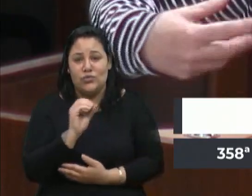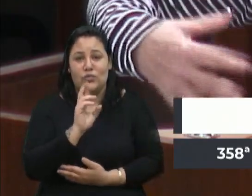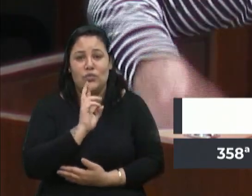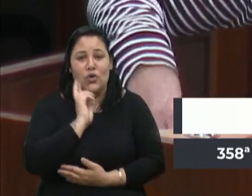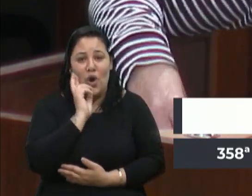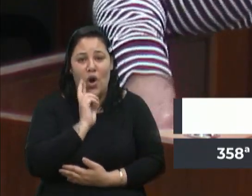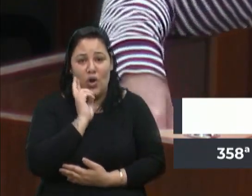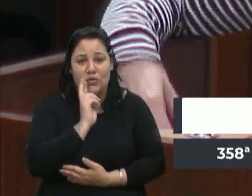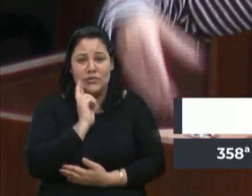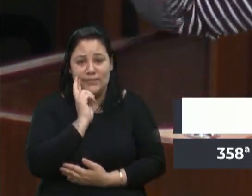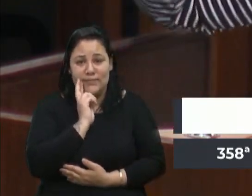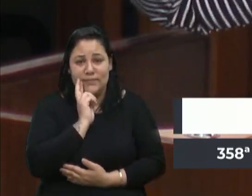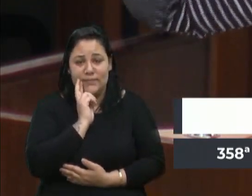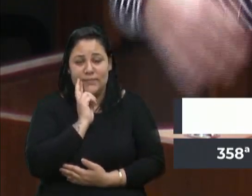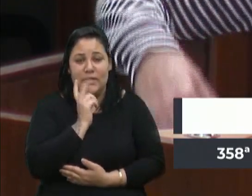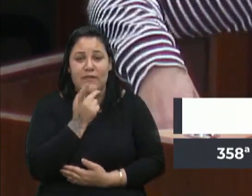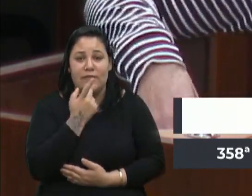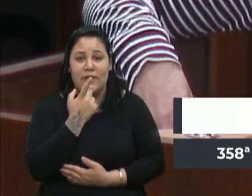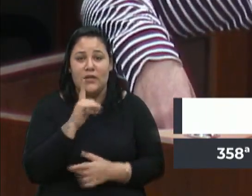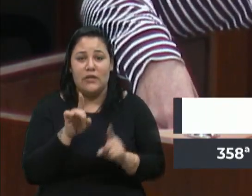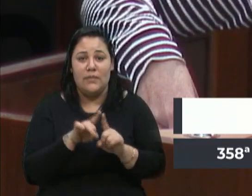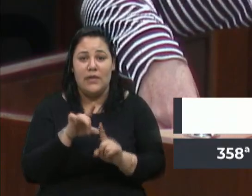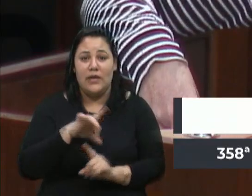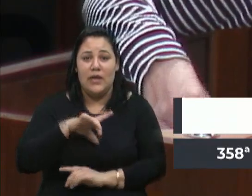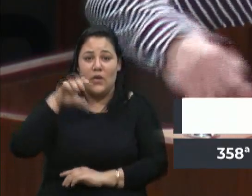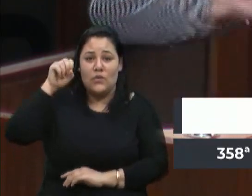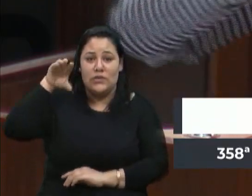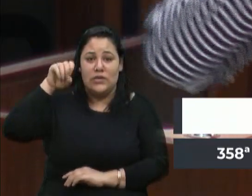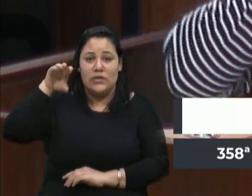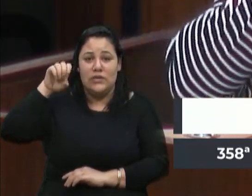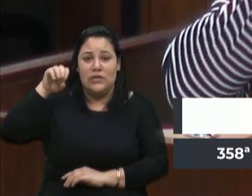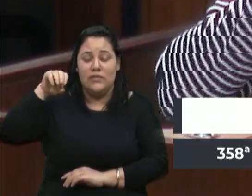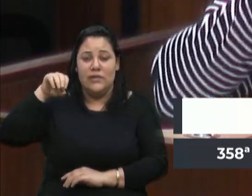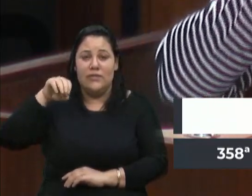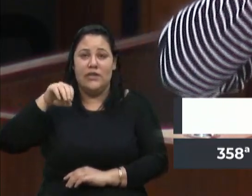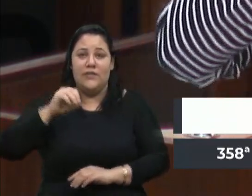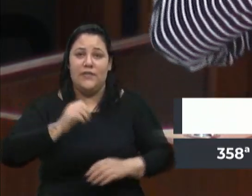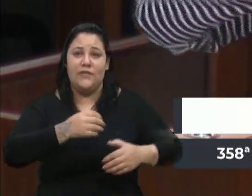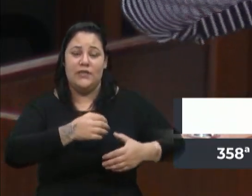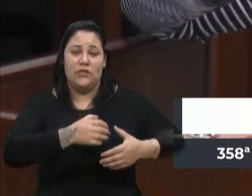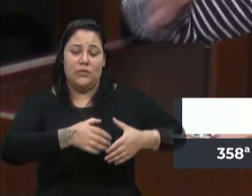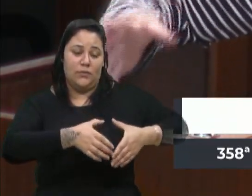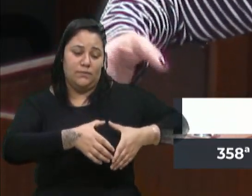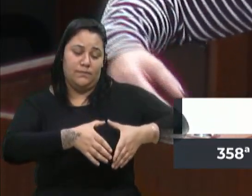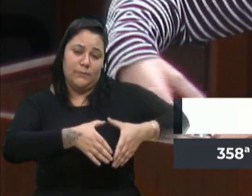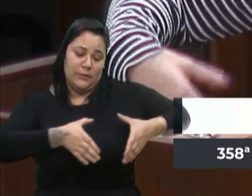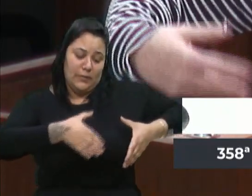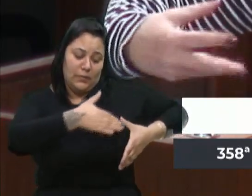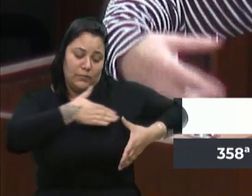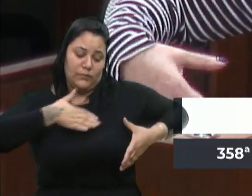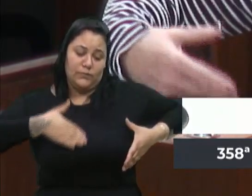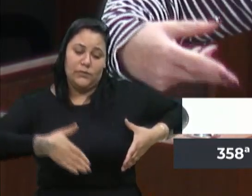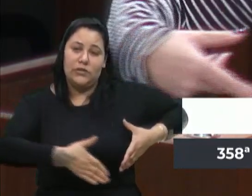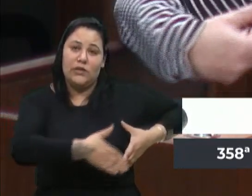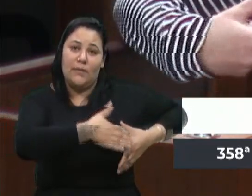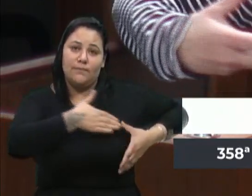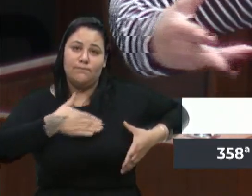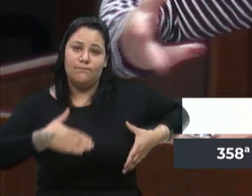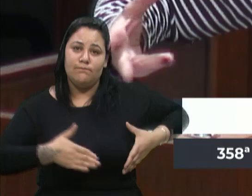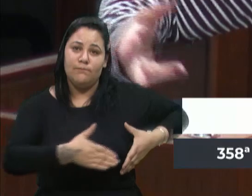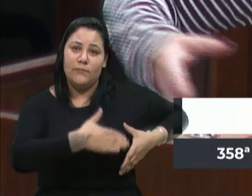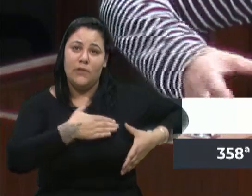Aqui fala também, né, no slide 6, da mamografia, que é importante, mas quem faz